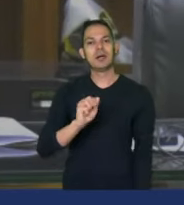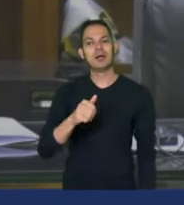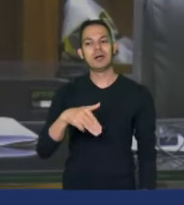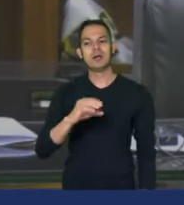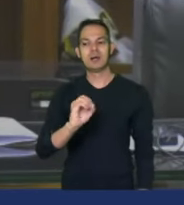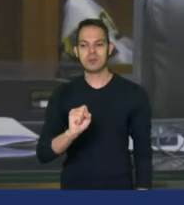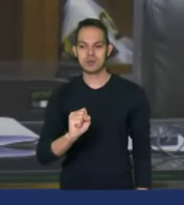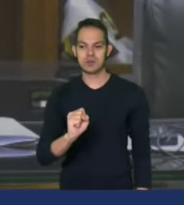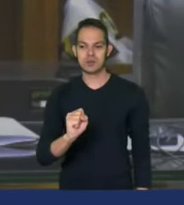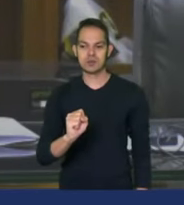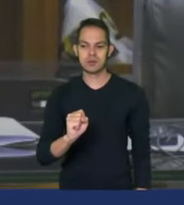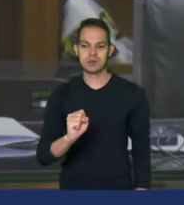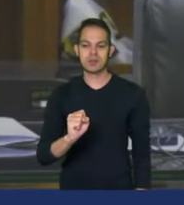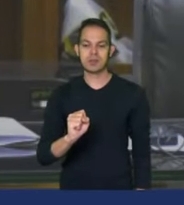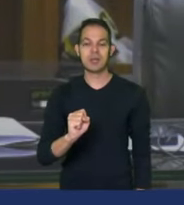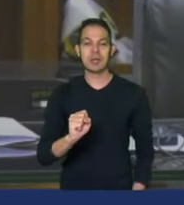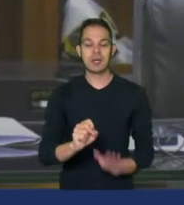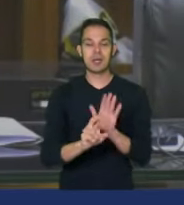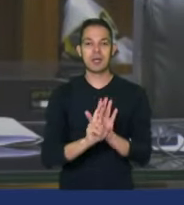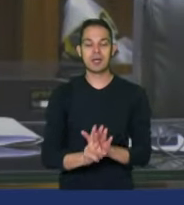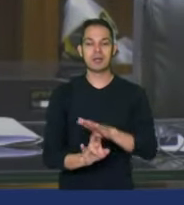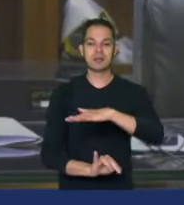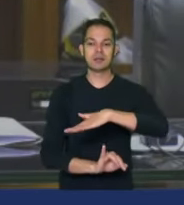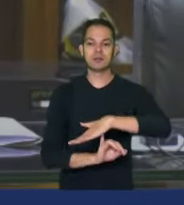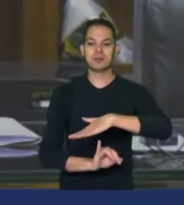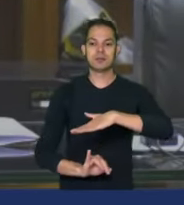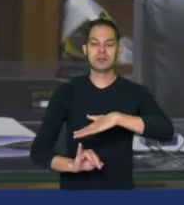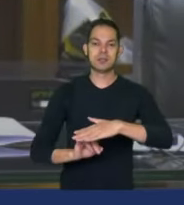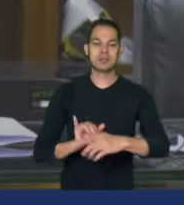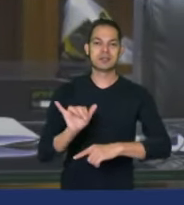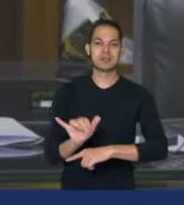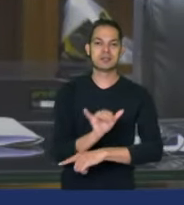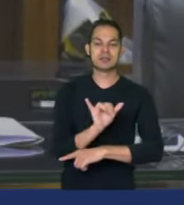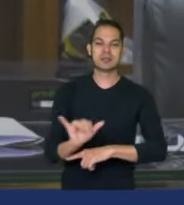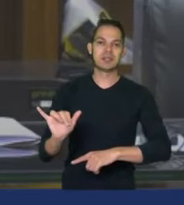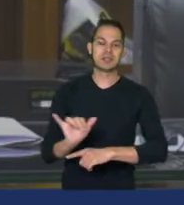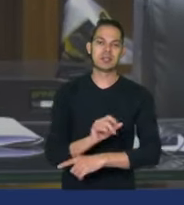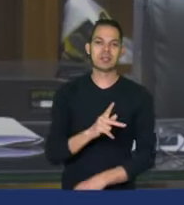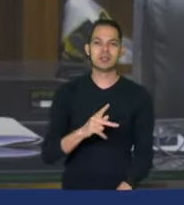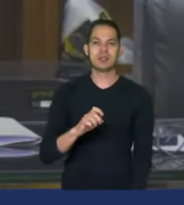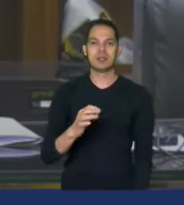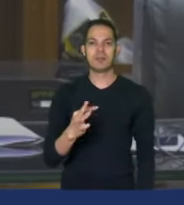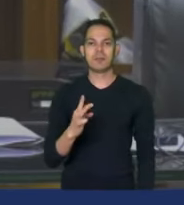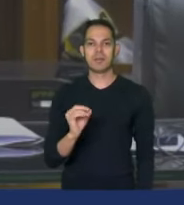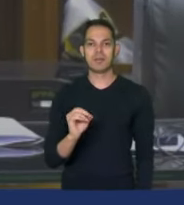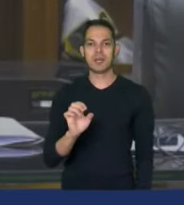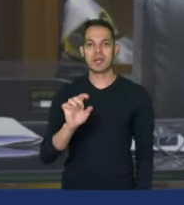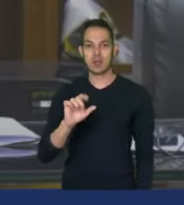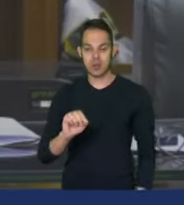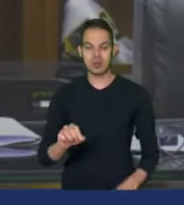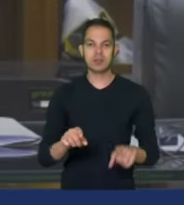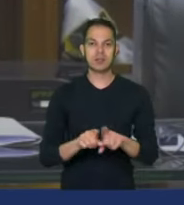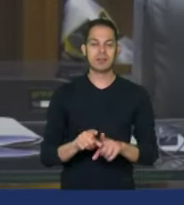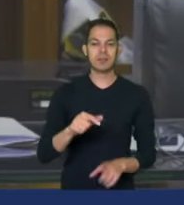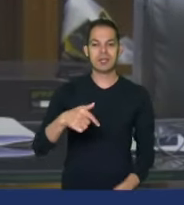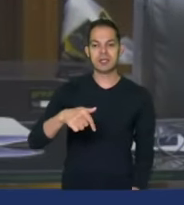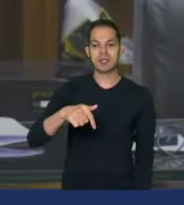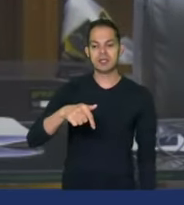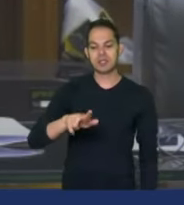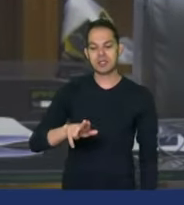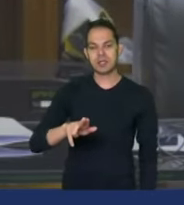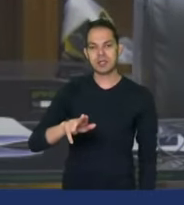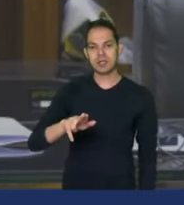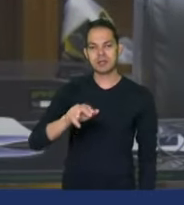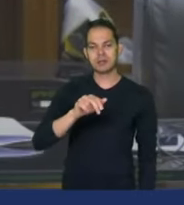dos Santos, que é o representante do Instituto de Estudos Estratégicos de Petróleo, Gás Natural e Biocombustíveis, Eduardo Dutra, INEP.